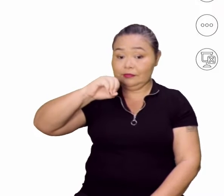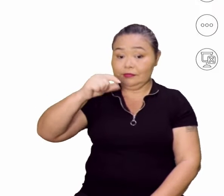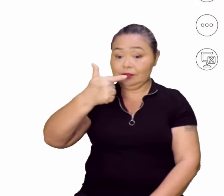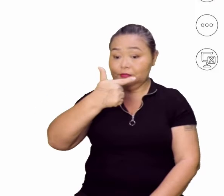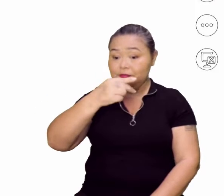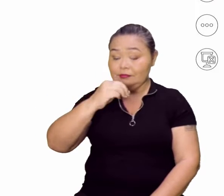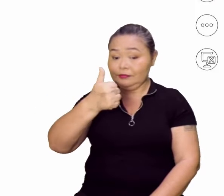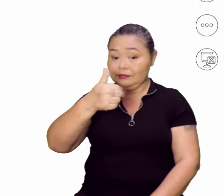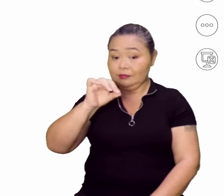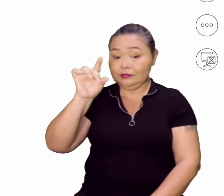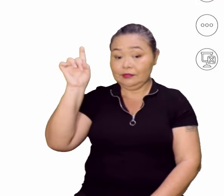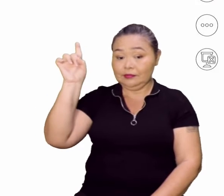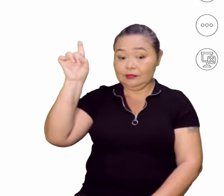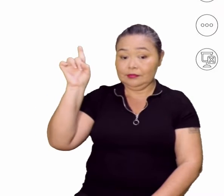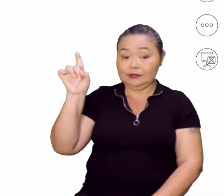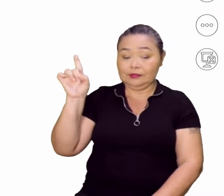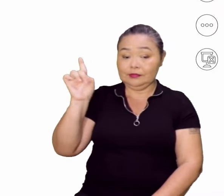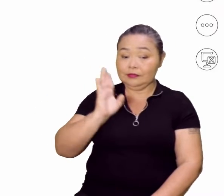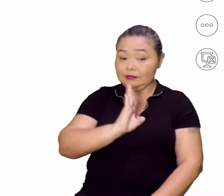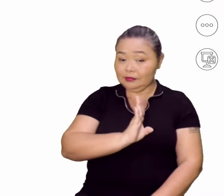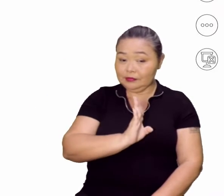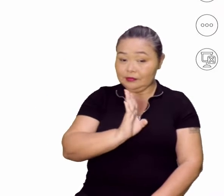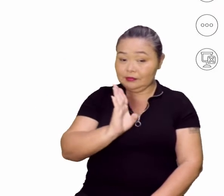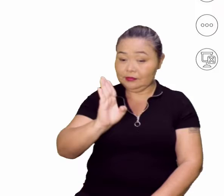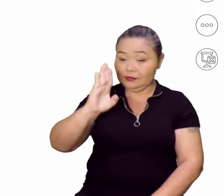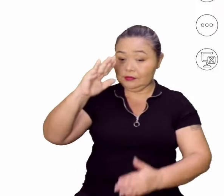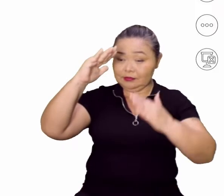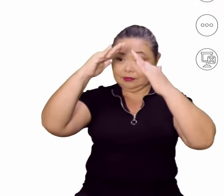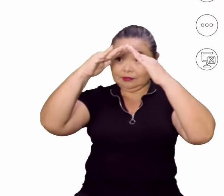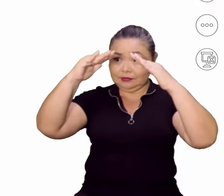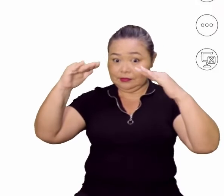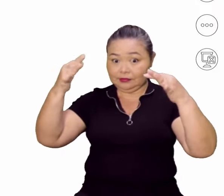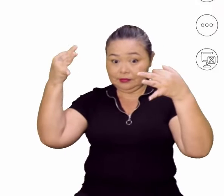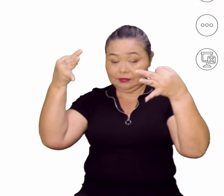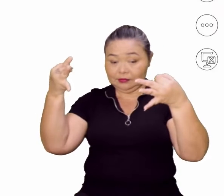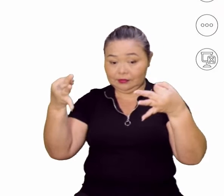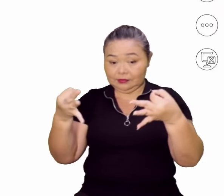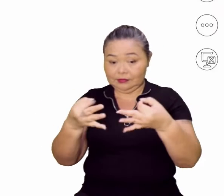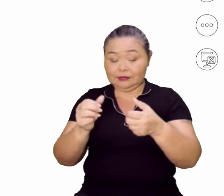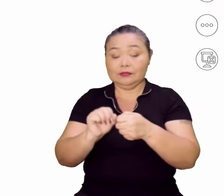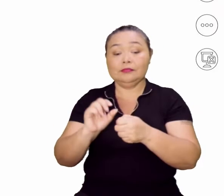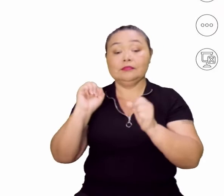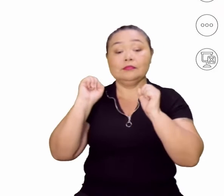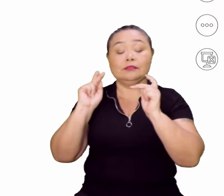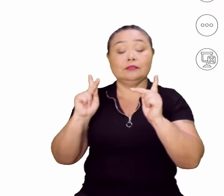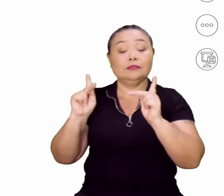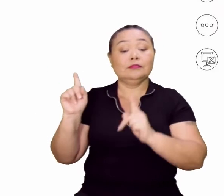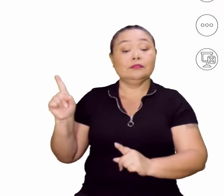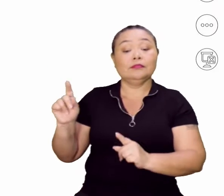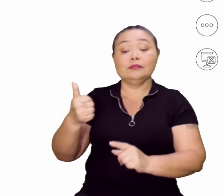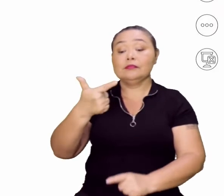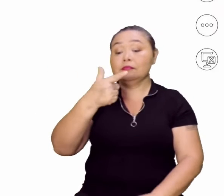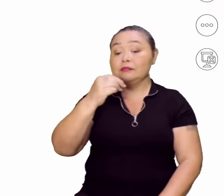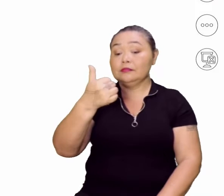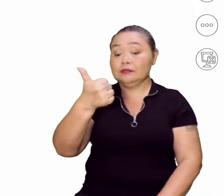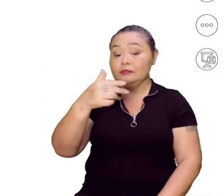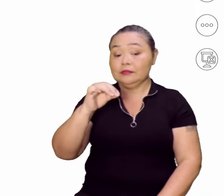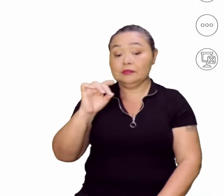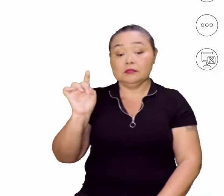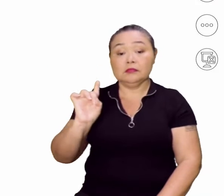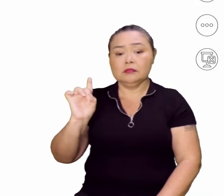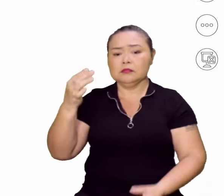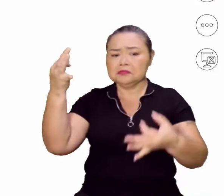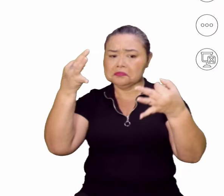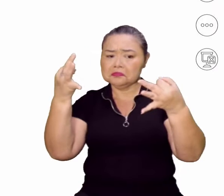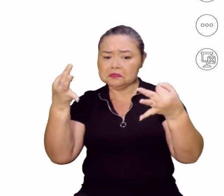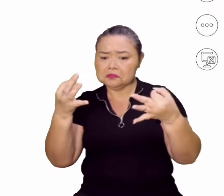1980-2010. Repare que aqui, ó, está aquela pirâmide perfeita, ok? Aqui em 2010, ela já não está